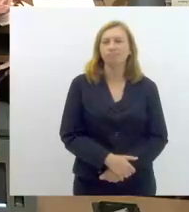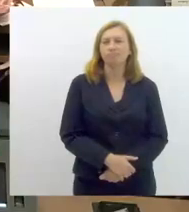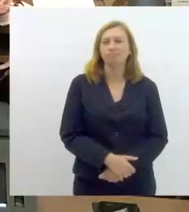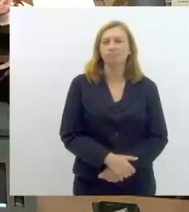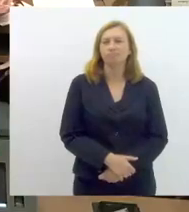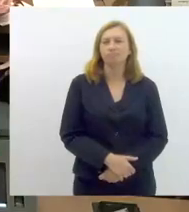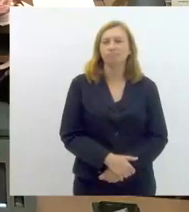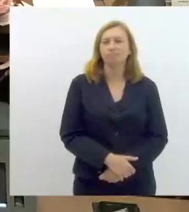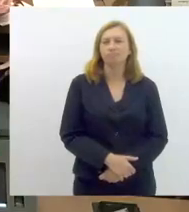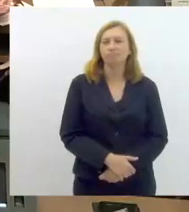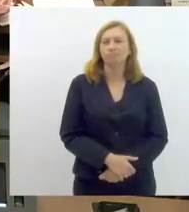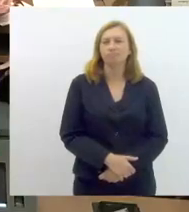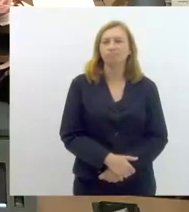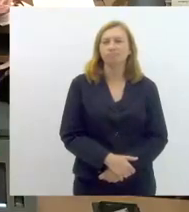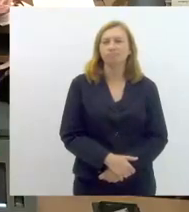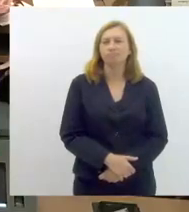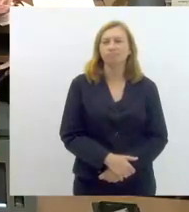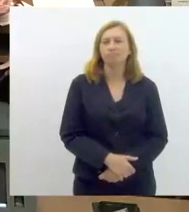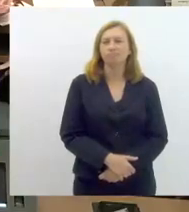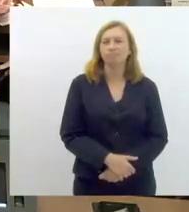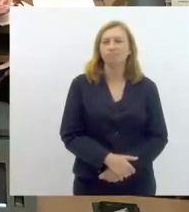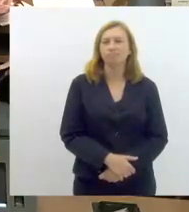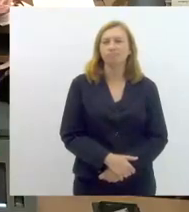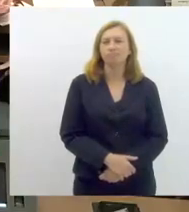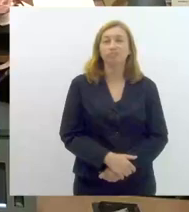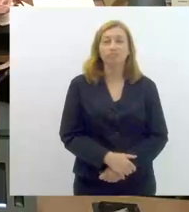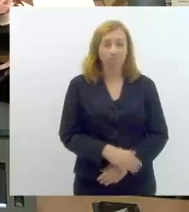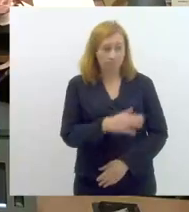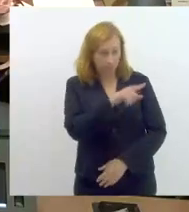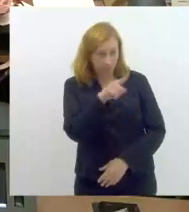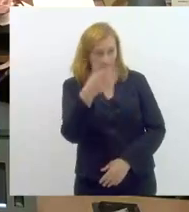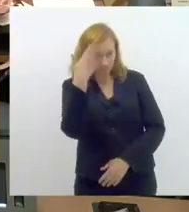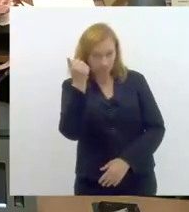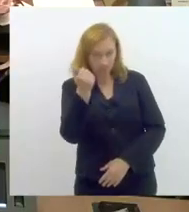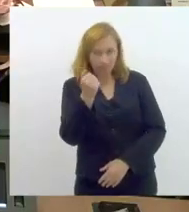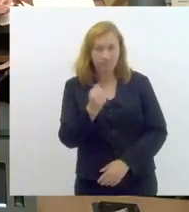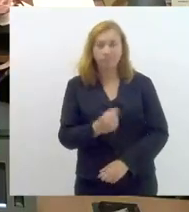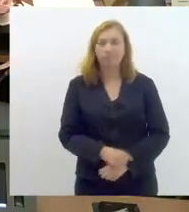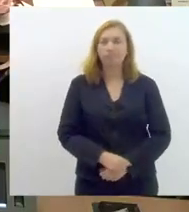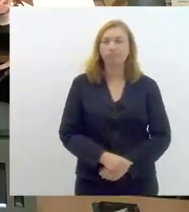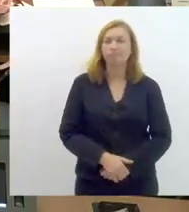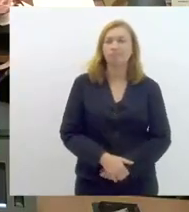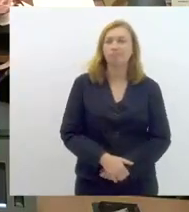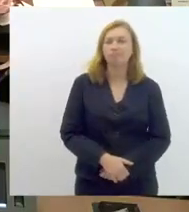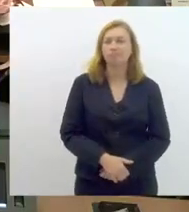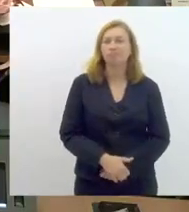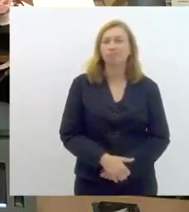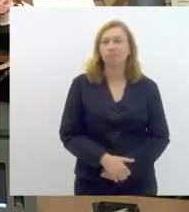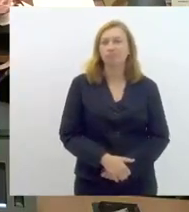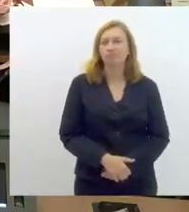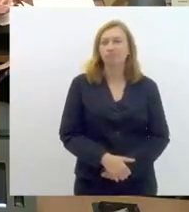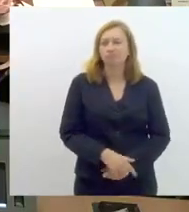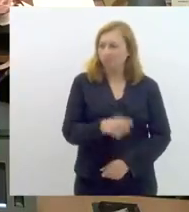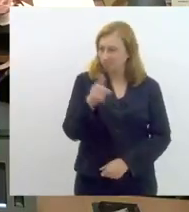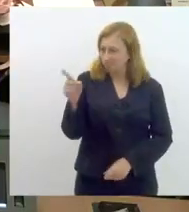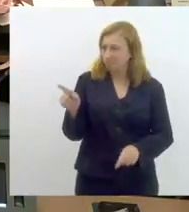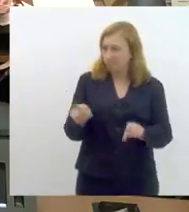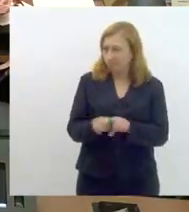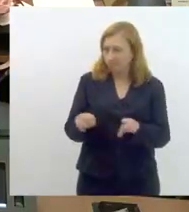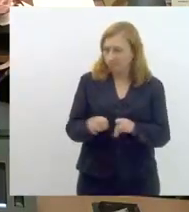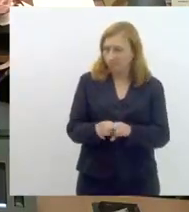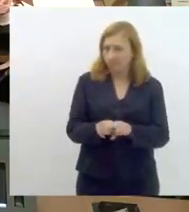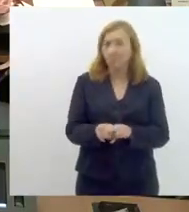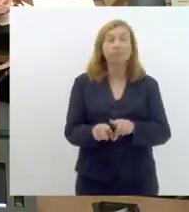Quando eu virar para vocês, as palmas. Tá? 3, 3, 7, sem acelerar. Vocês também desse